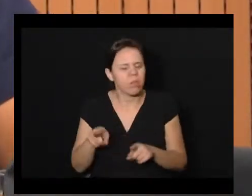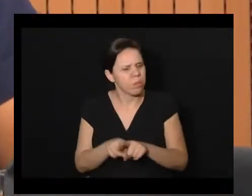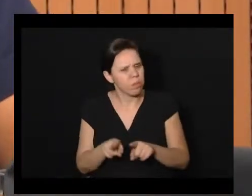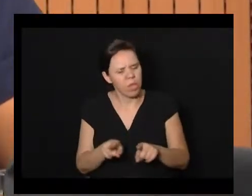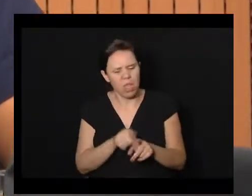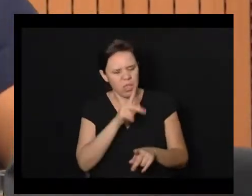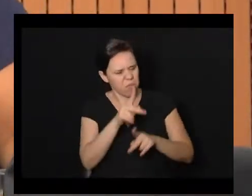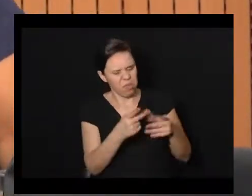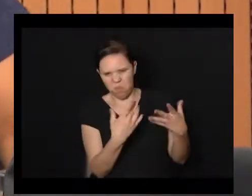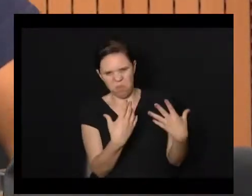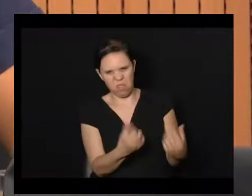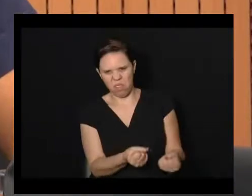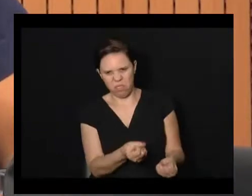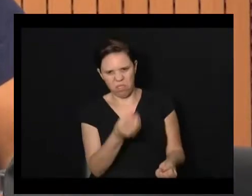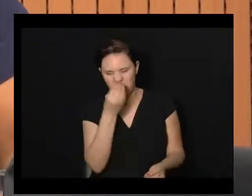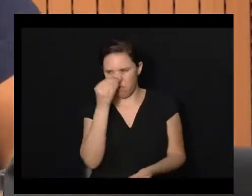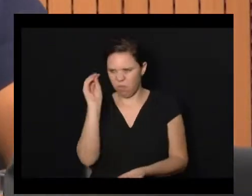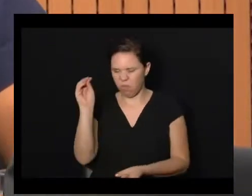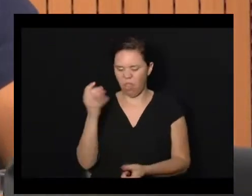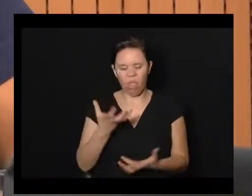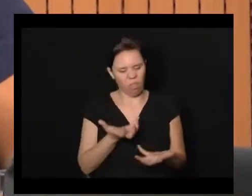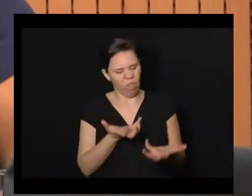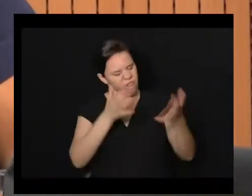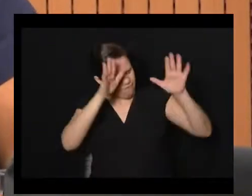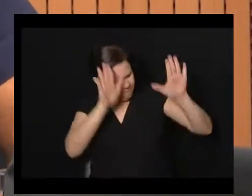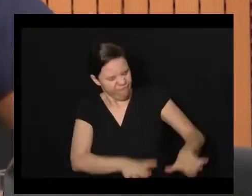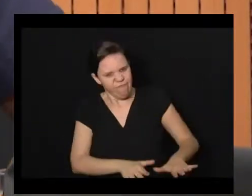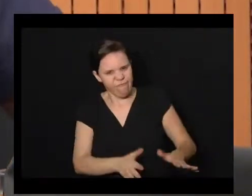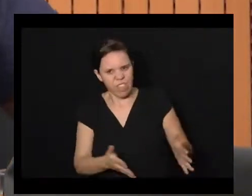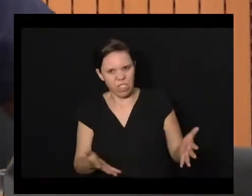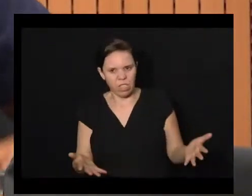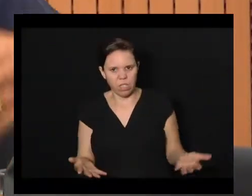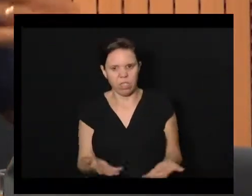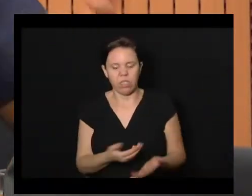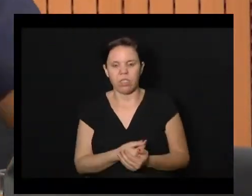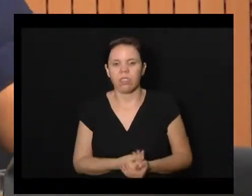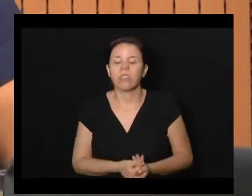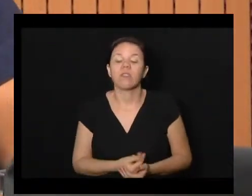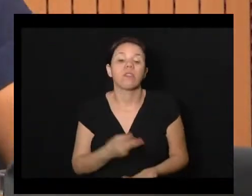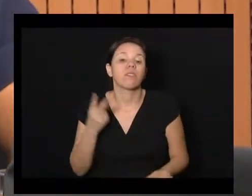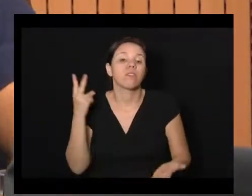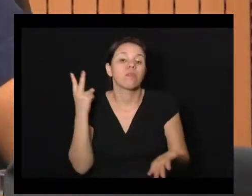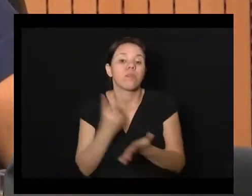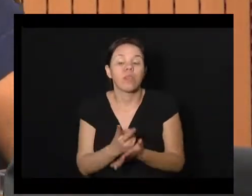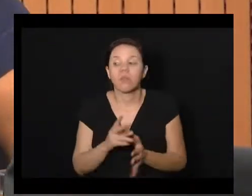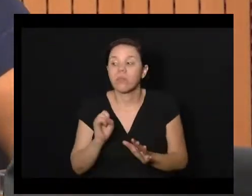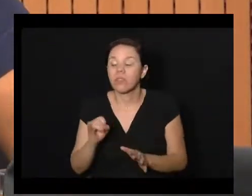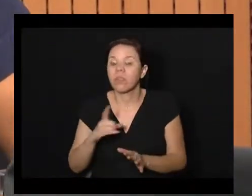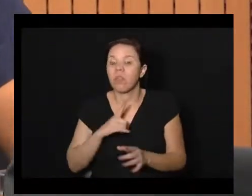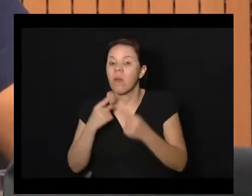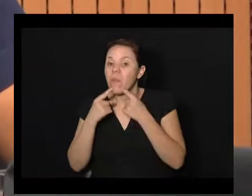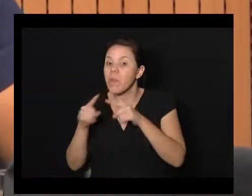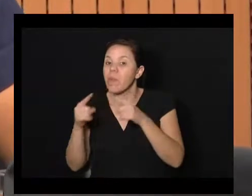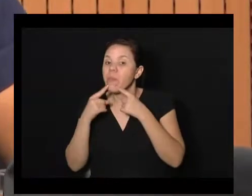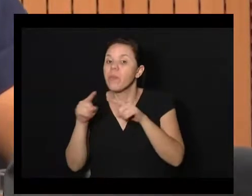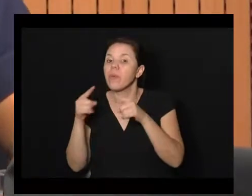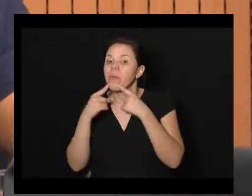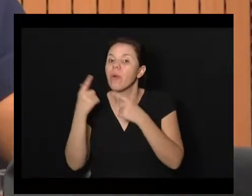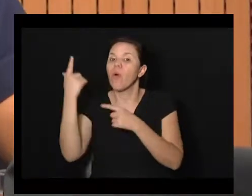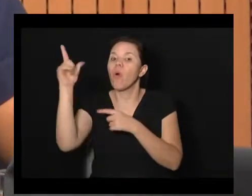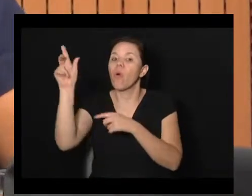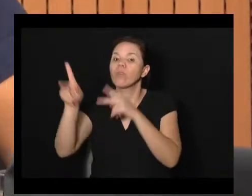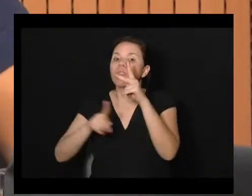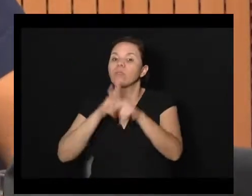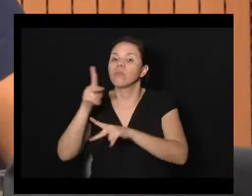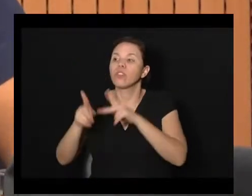que há em permanecer naquele local mesmo quando tem alguma reclamação de outras pessoas ou até